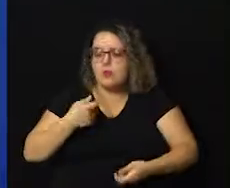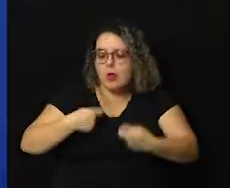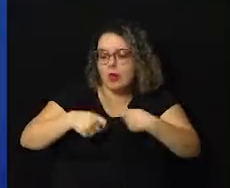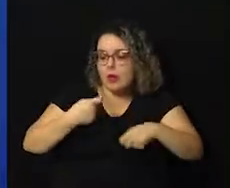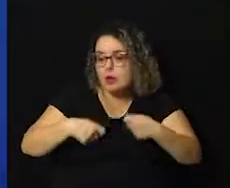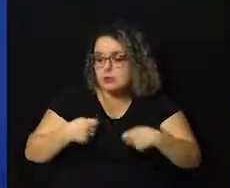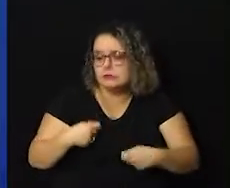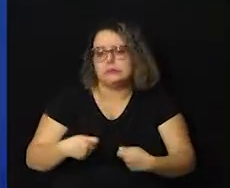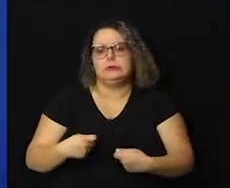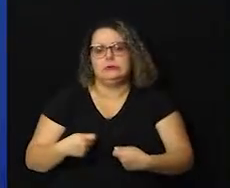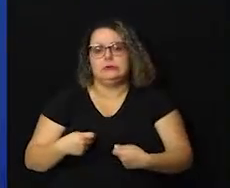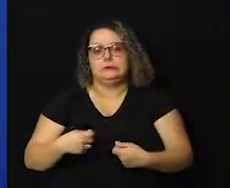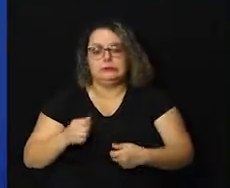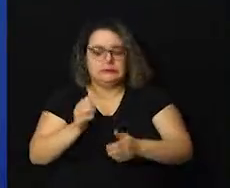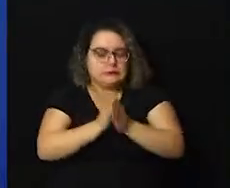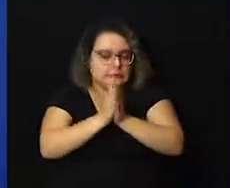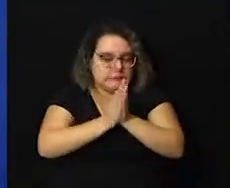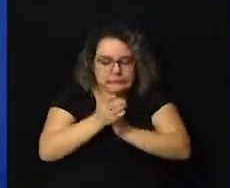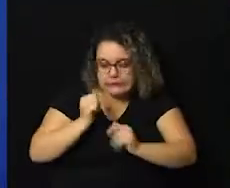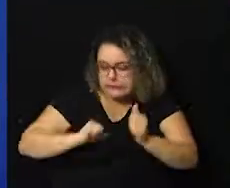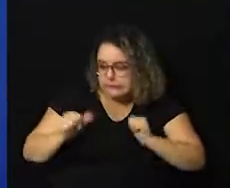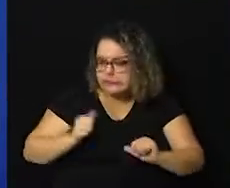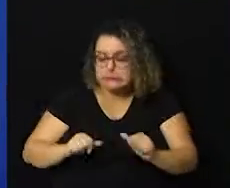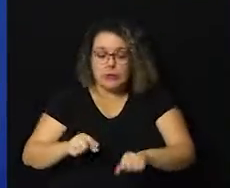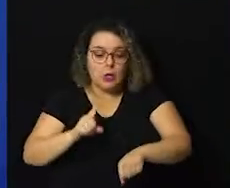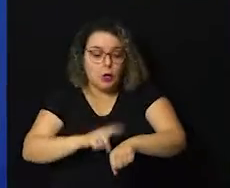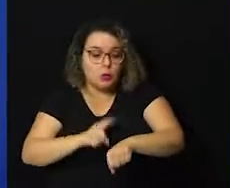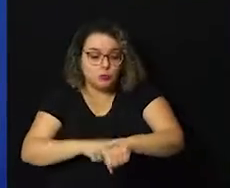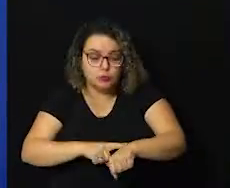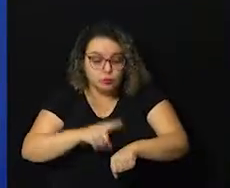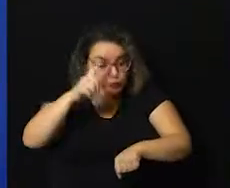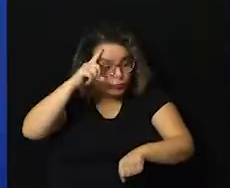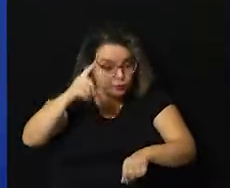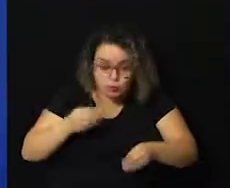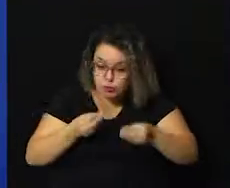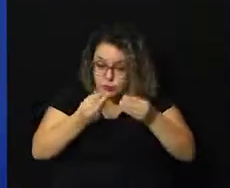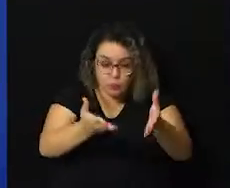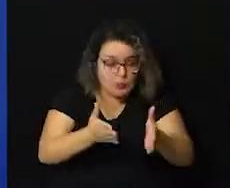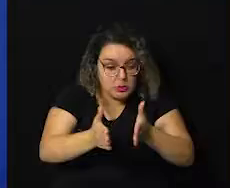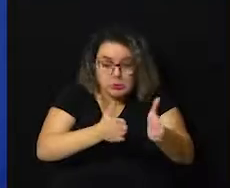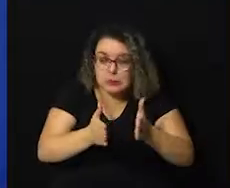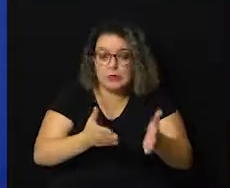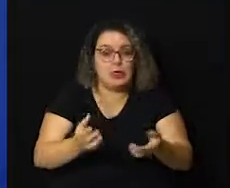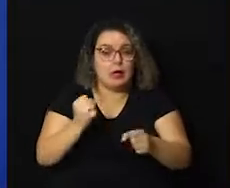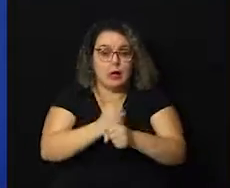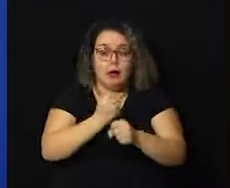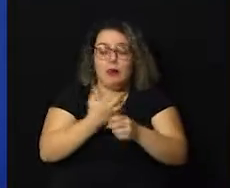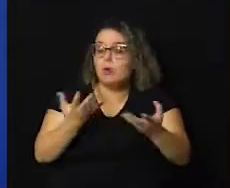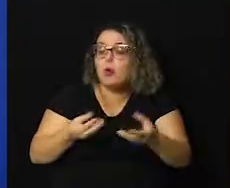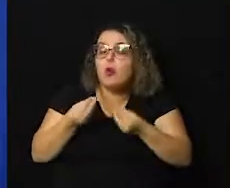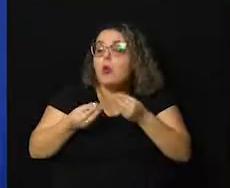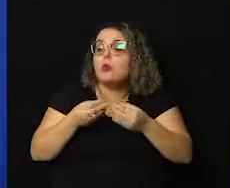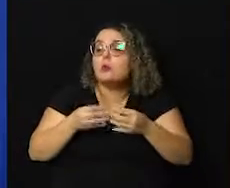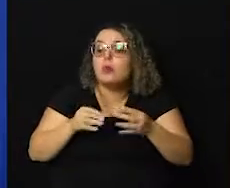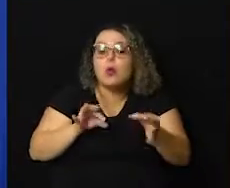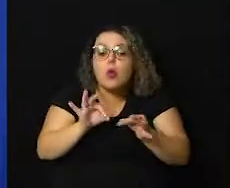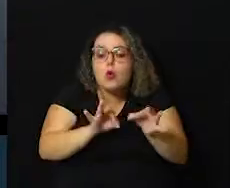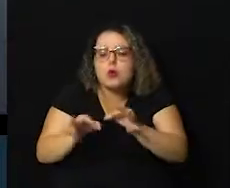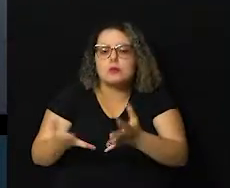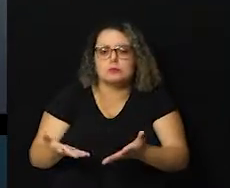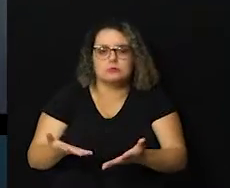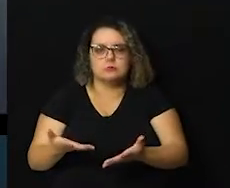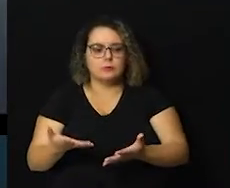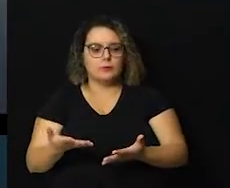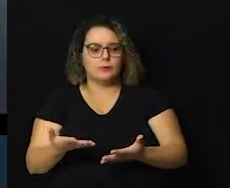é administrado essa questão da ansiedade de cumprir prazos e também de organizar tudo isso